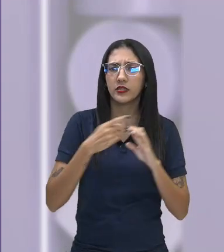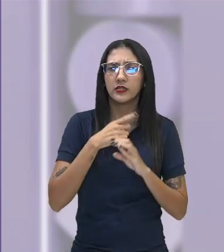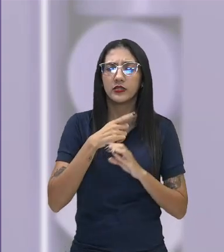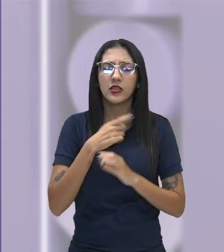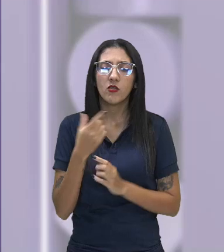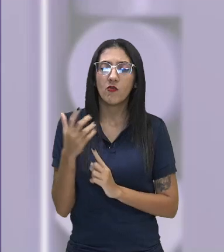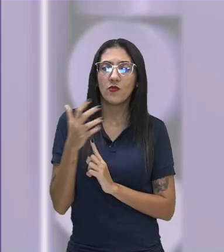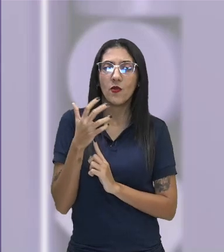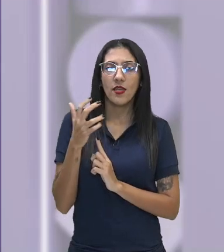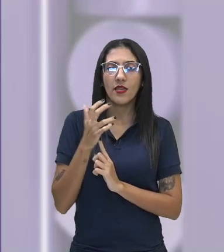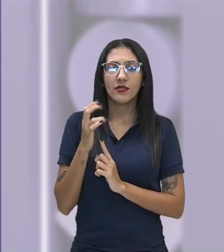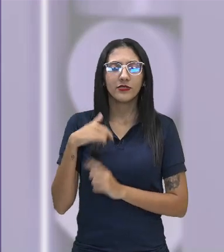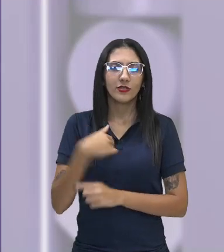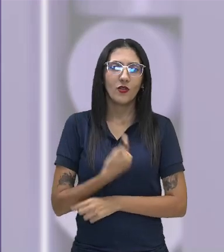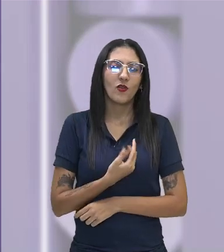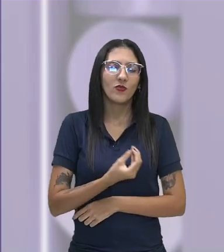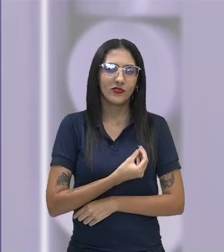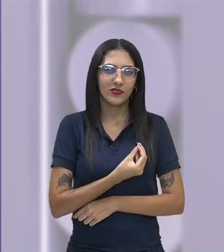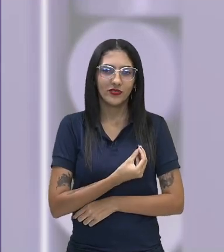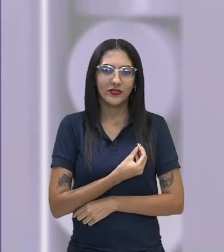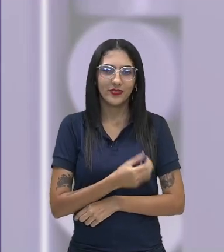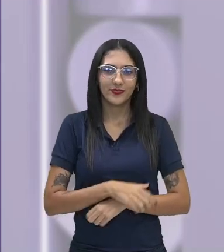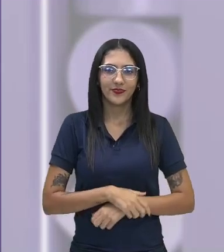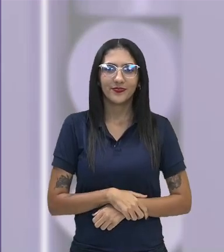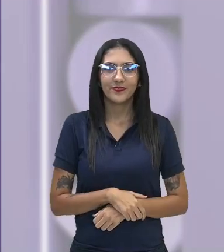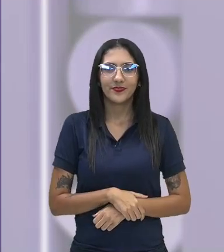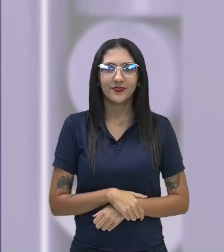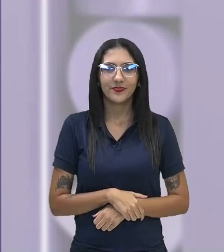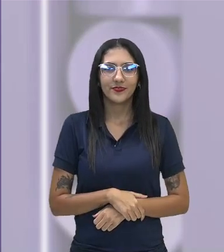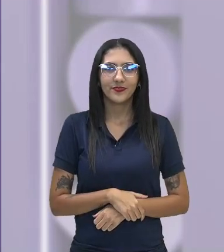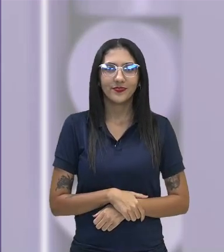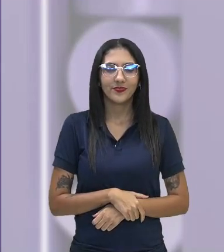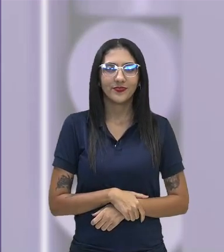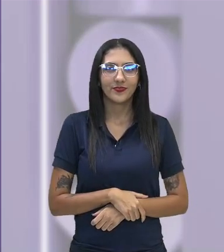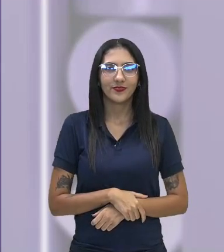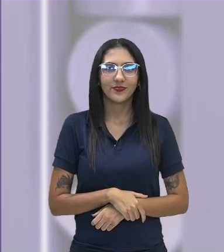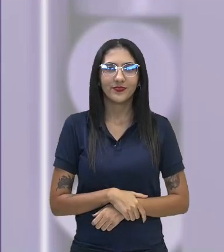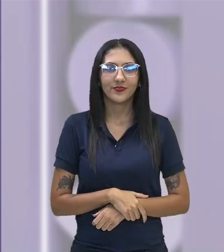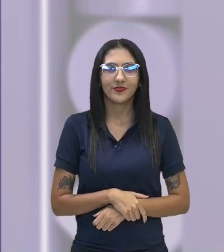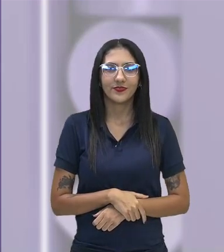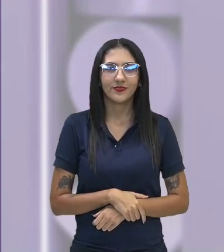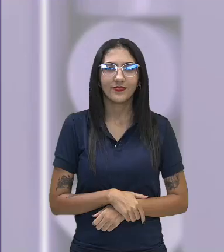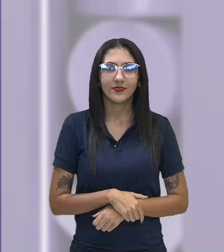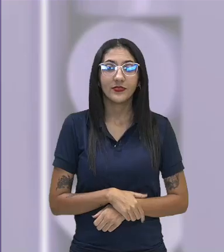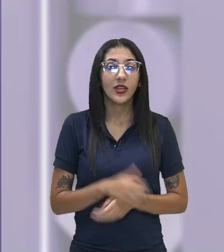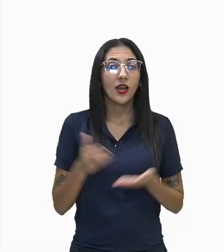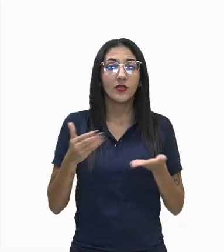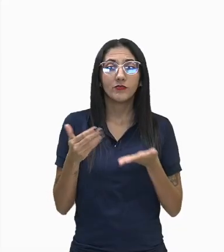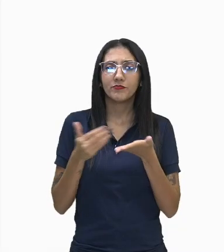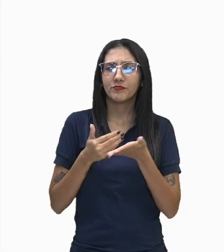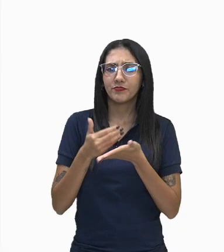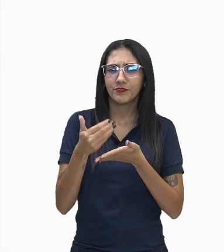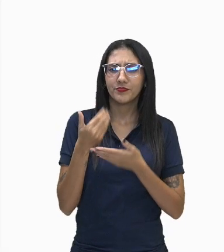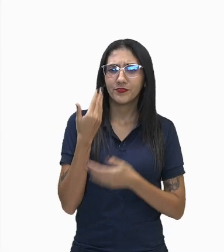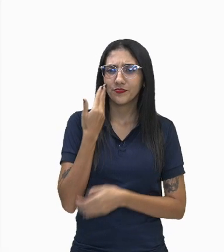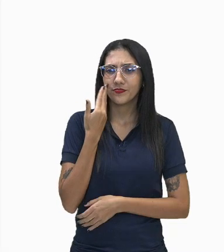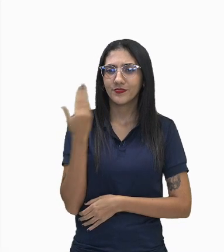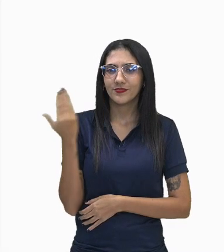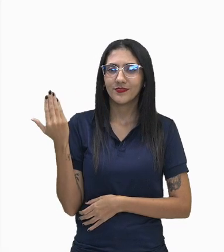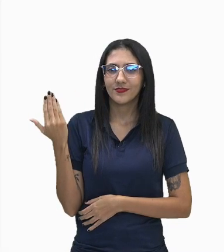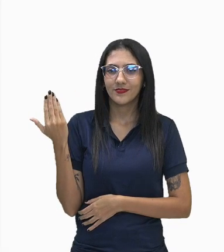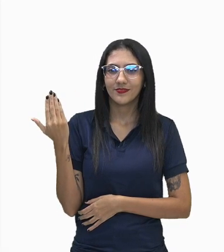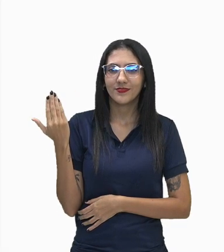influenciam na nossa vida. Então nós vamos começar aí com a primeira cartela, que já vai dando